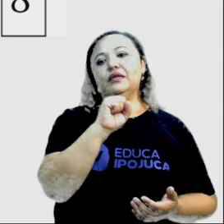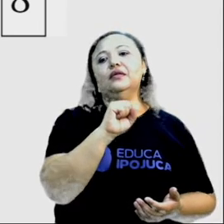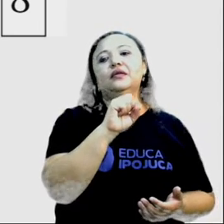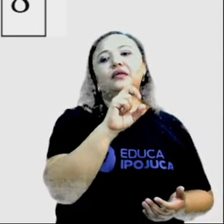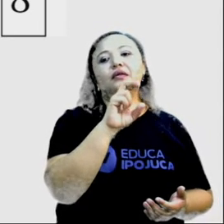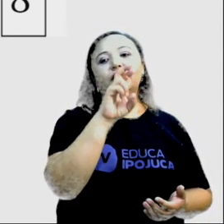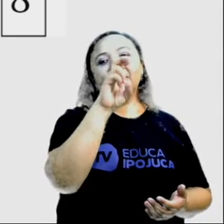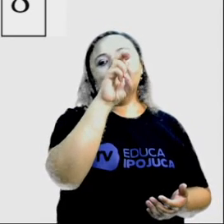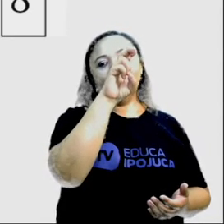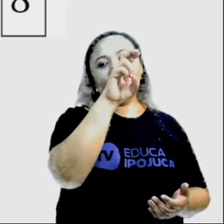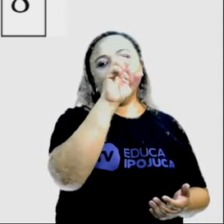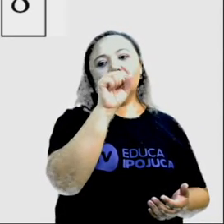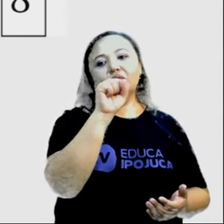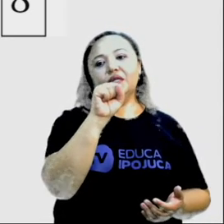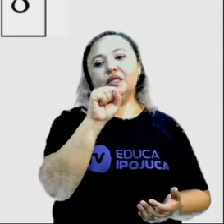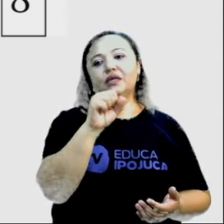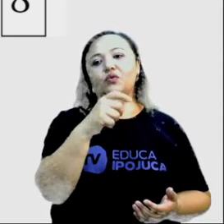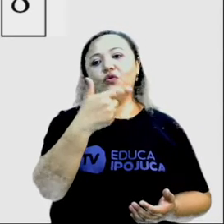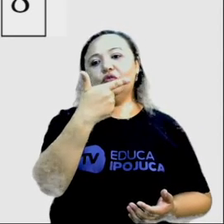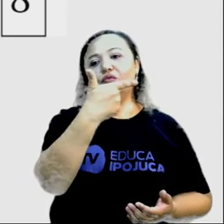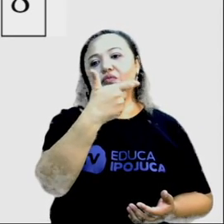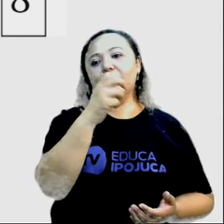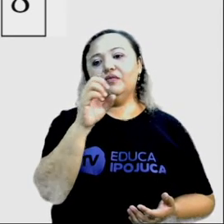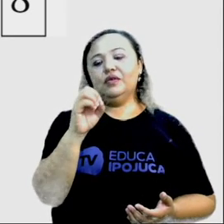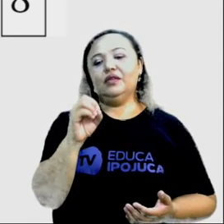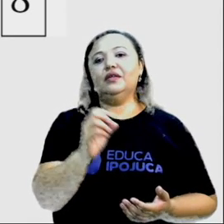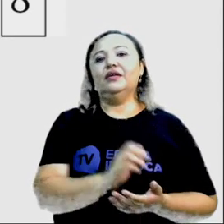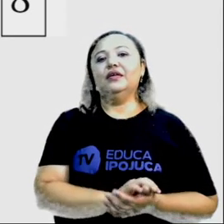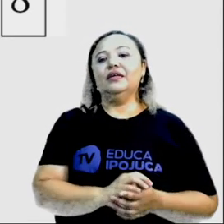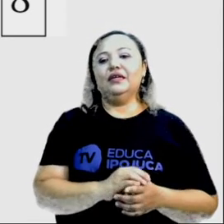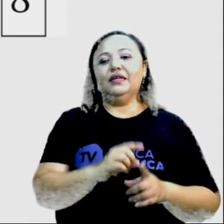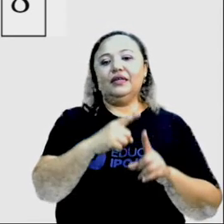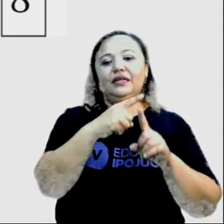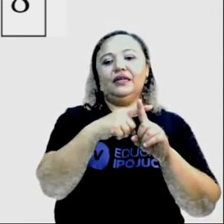a 7. E juntando os algarismos,